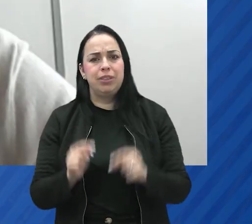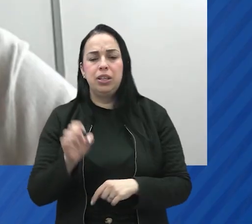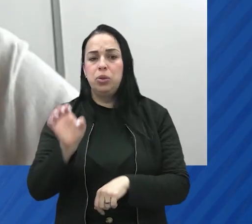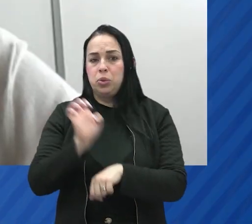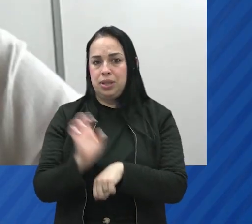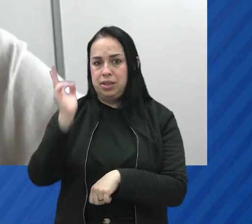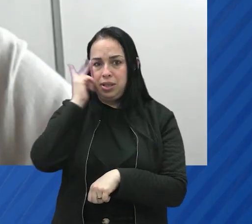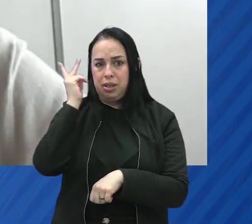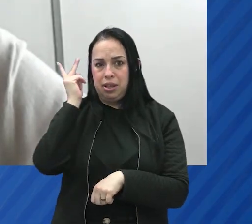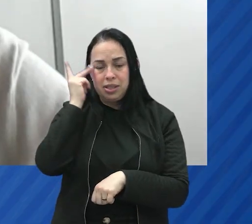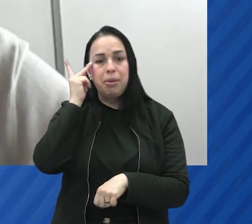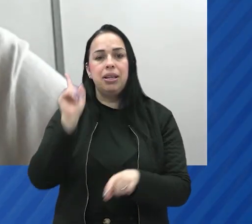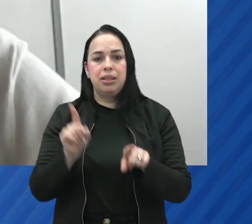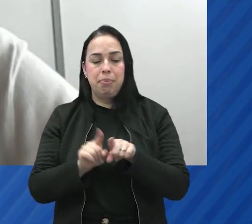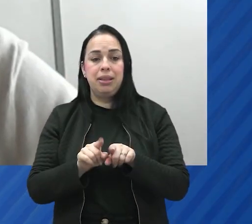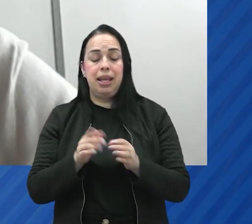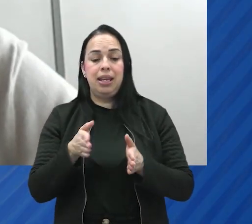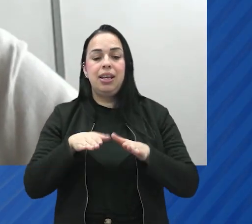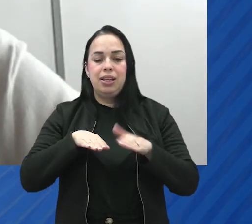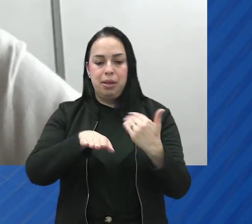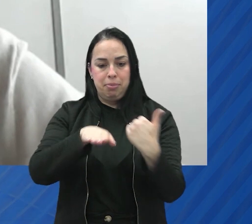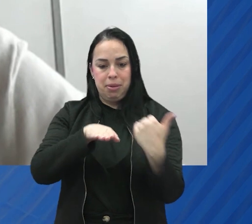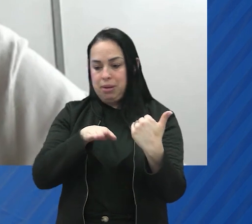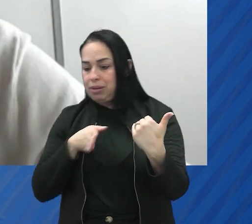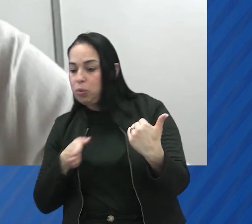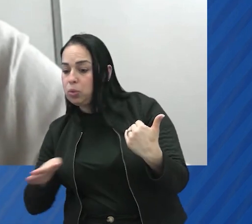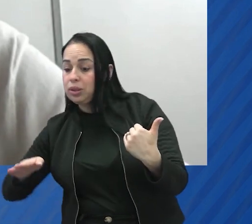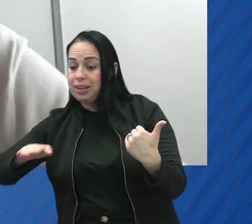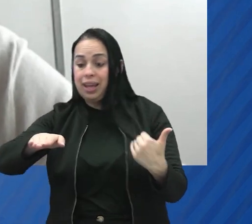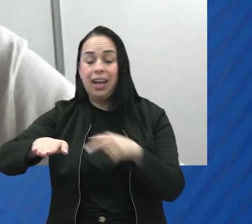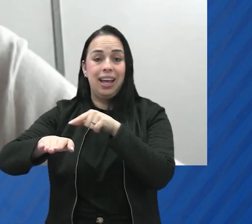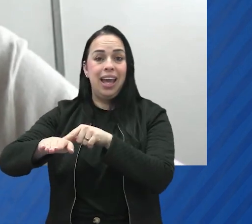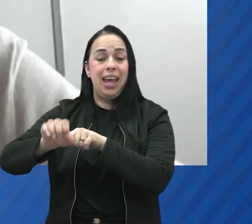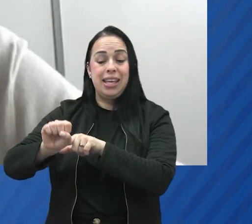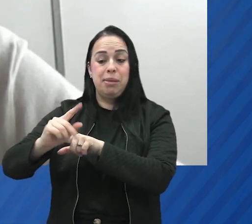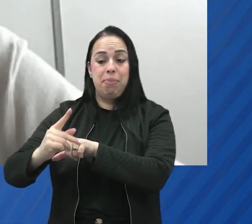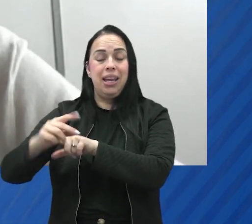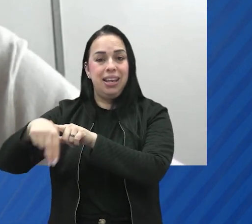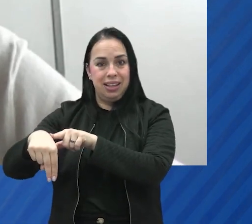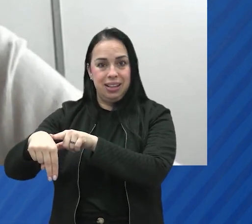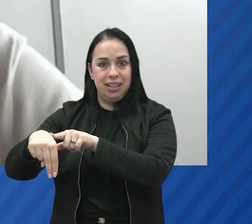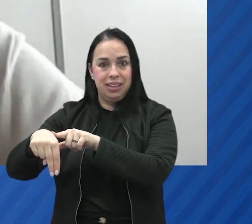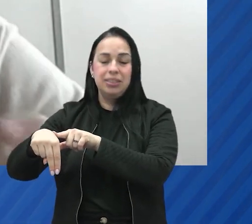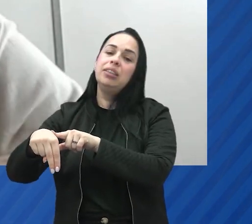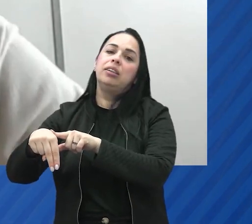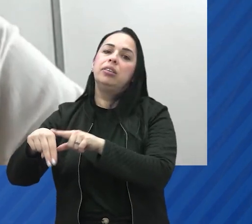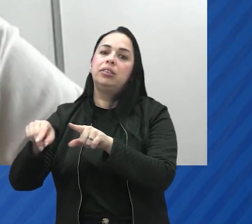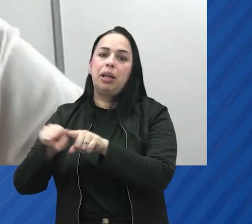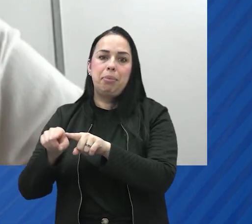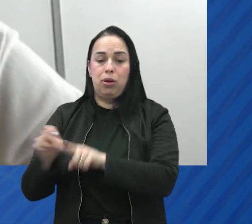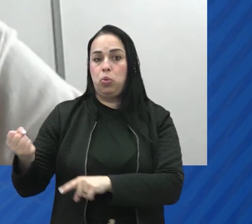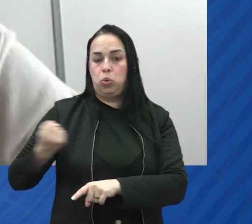Dentro do estado de São Paulo, a gente ainda tem as marginais, que vão receber um SPM, né? E ainda a